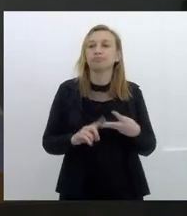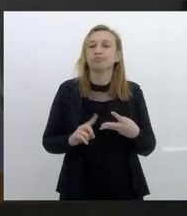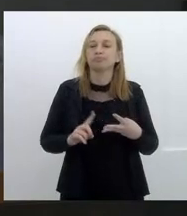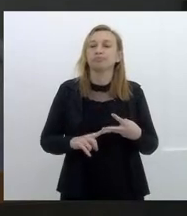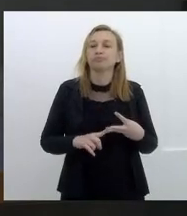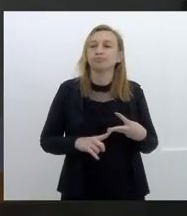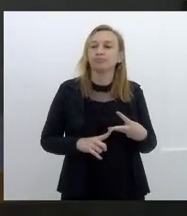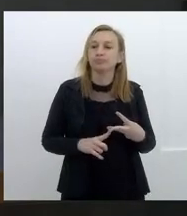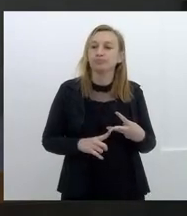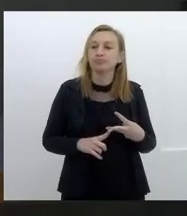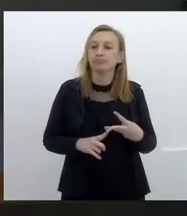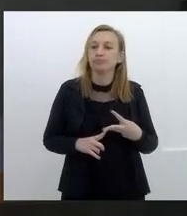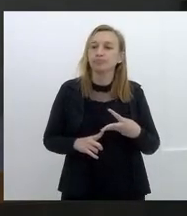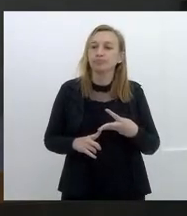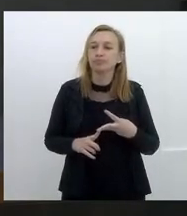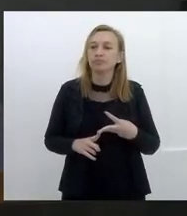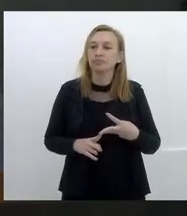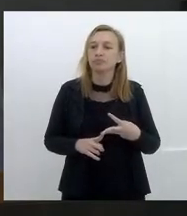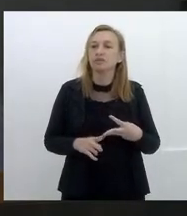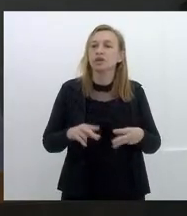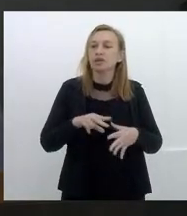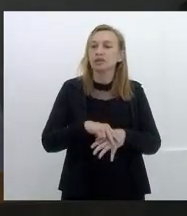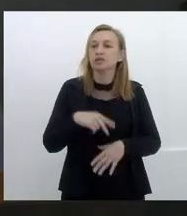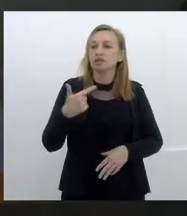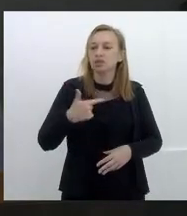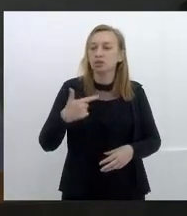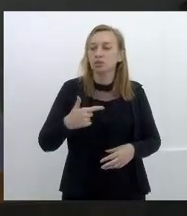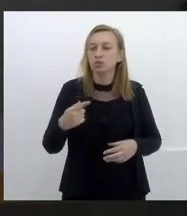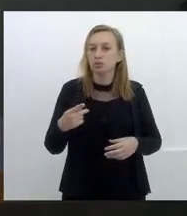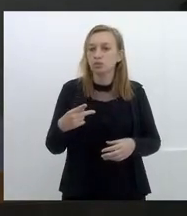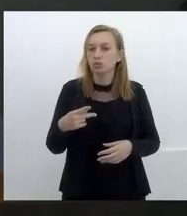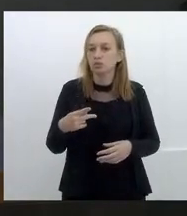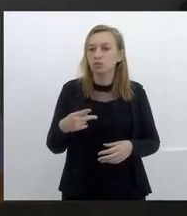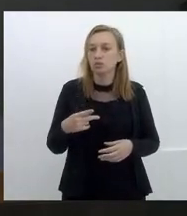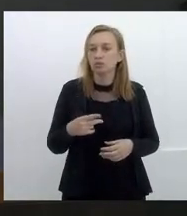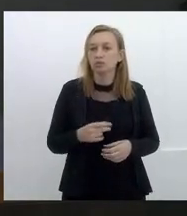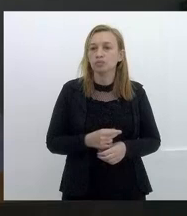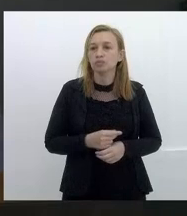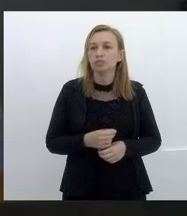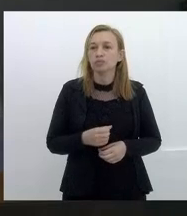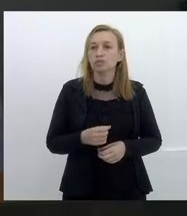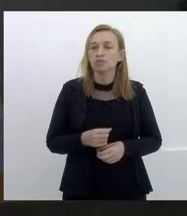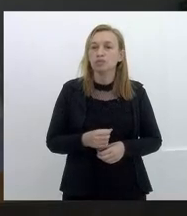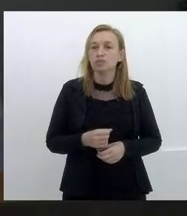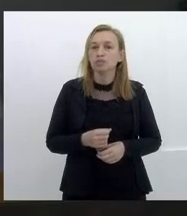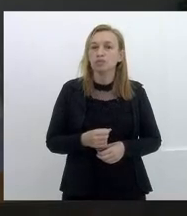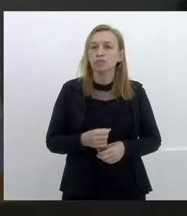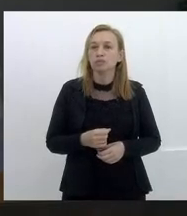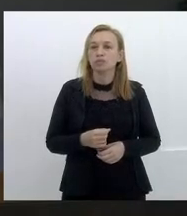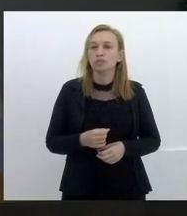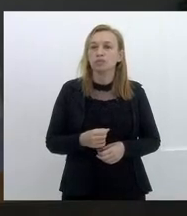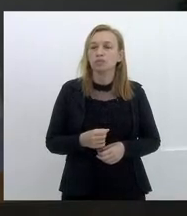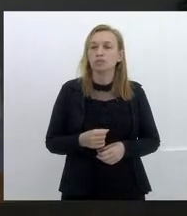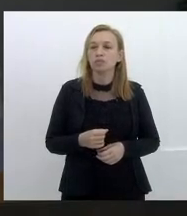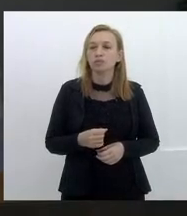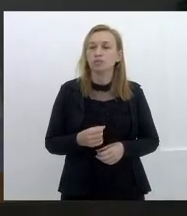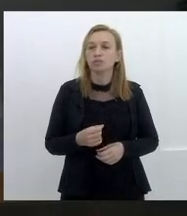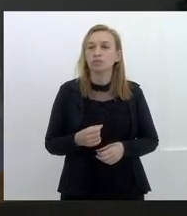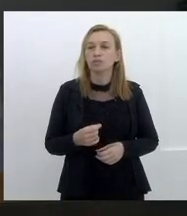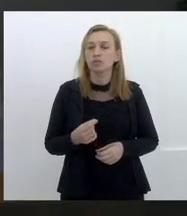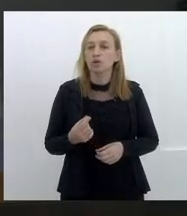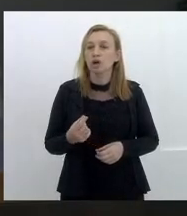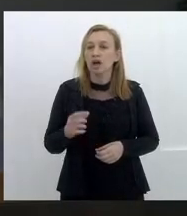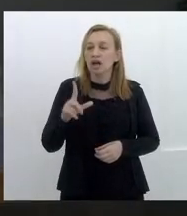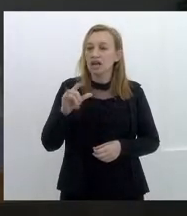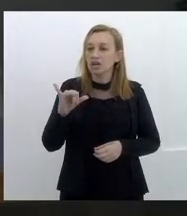e o ensino segundo diz respeito ao aumento da alíquota para 14 por